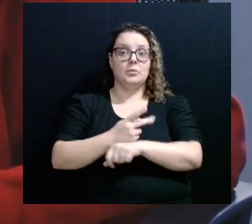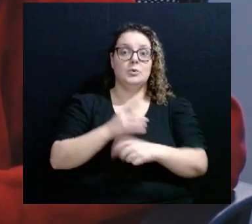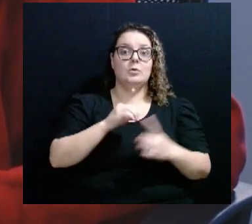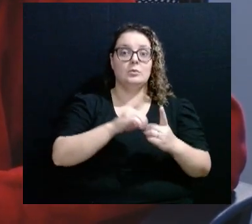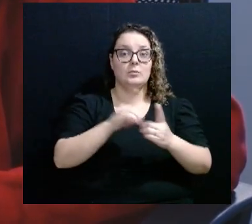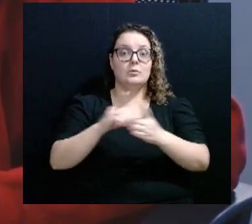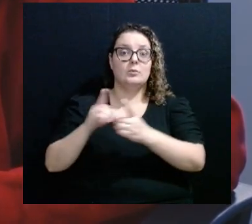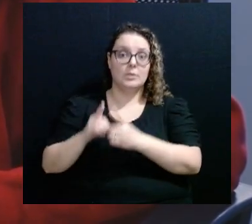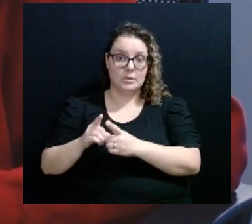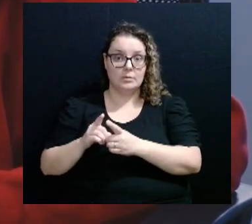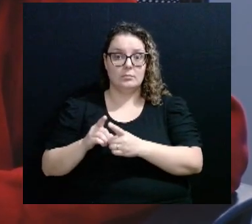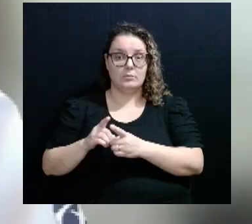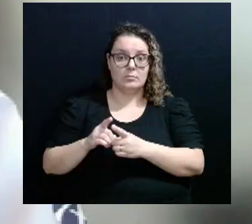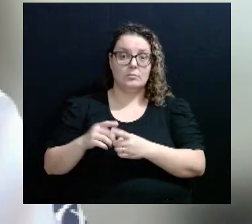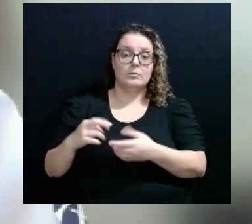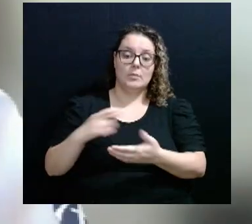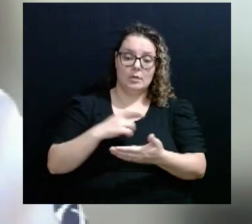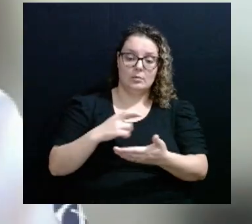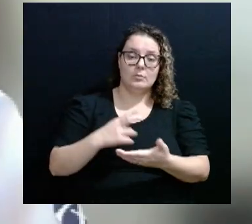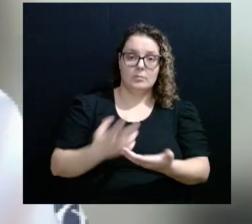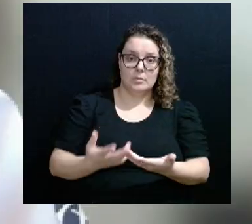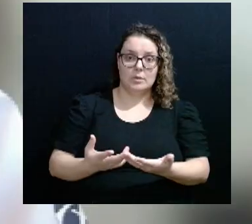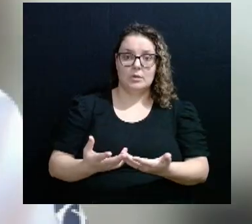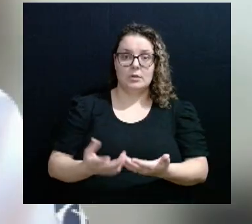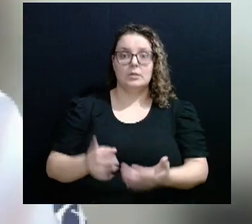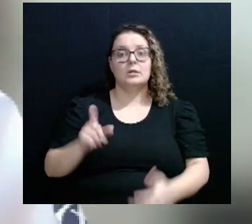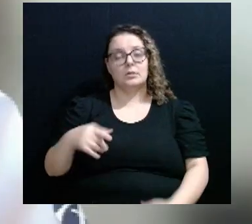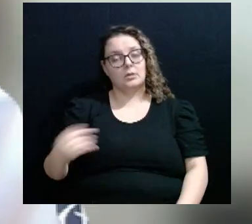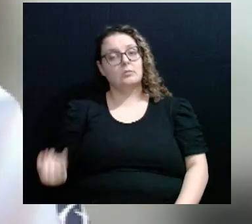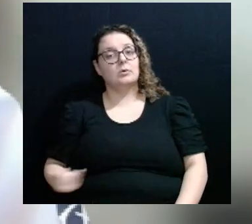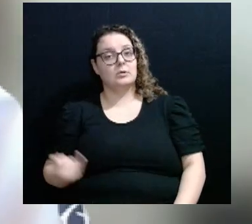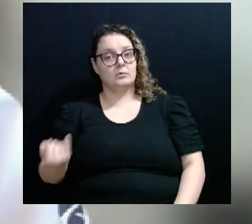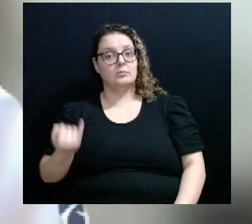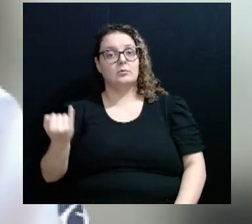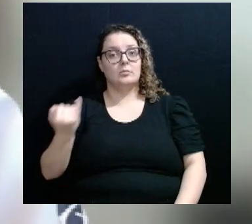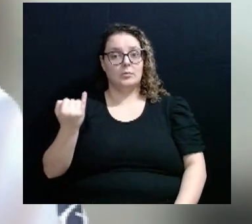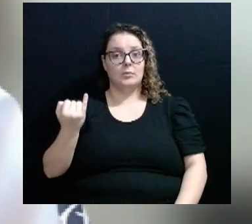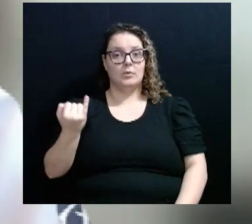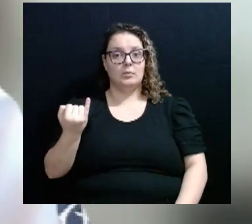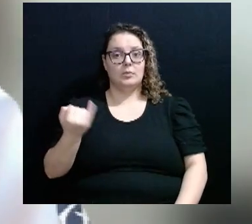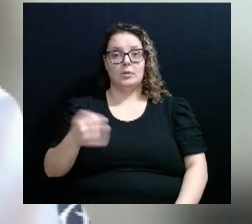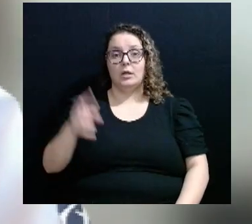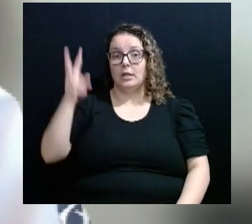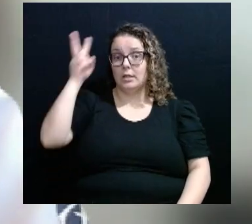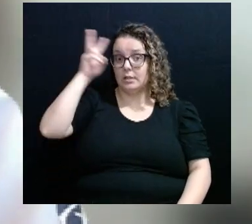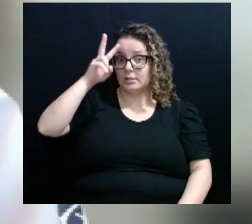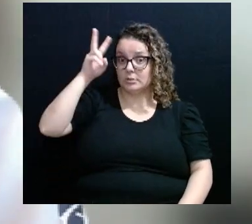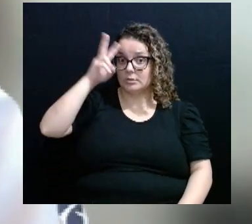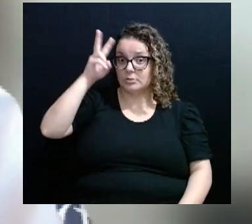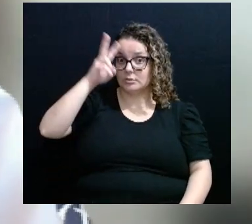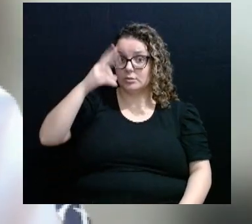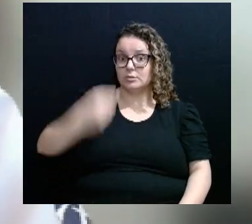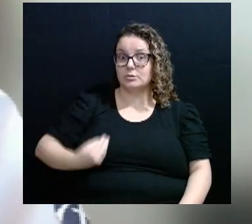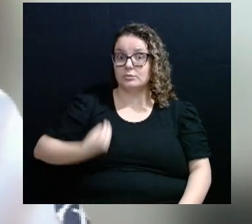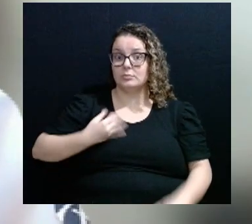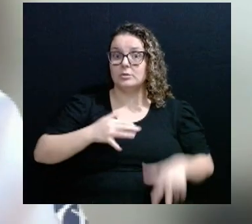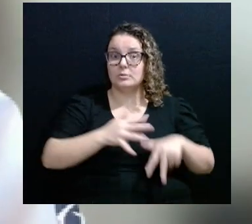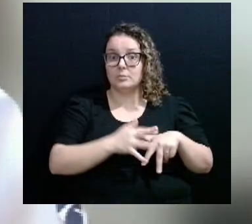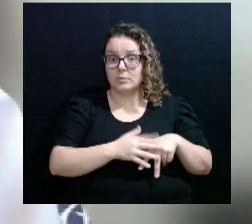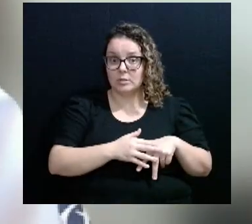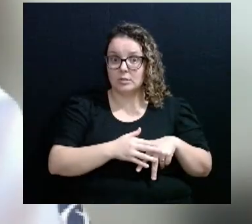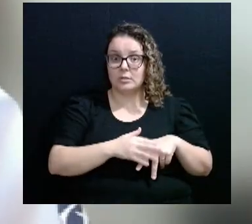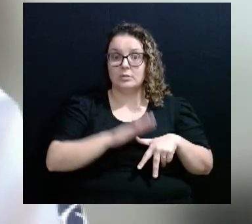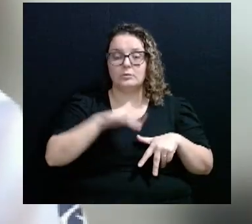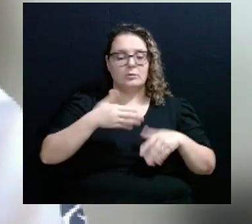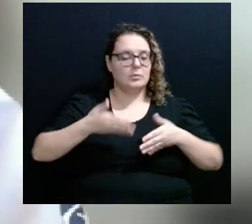procurar um atendimento para que seja investigado. E aí vai ser muito importante a história do